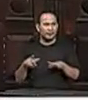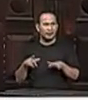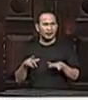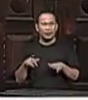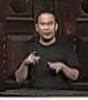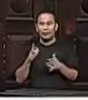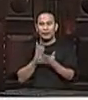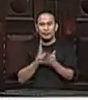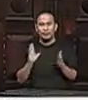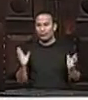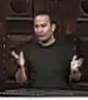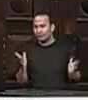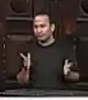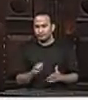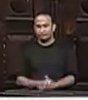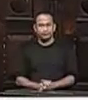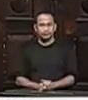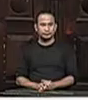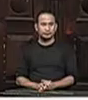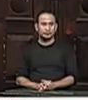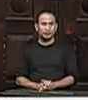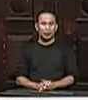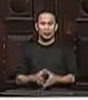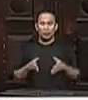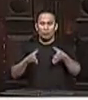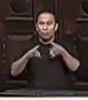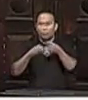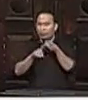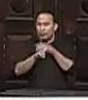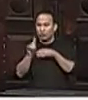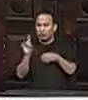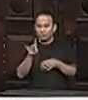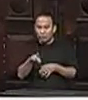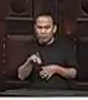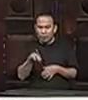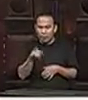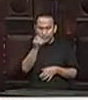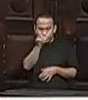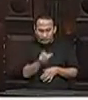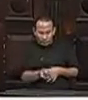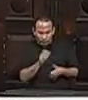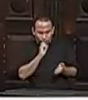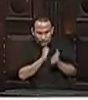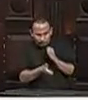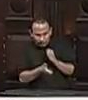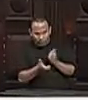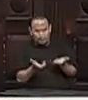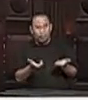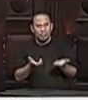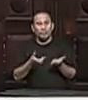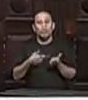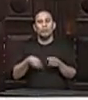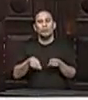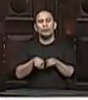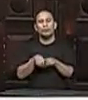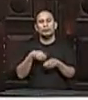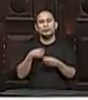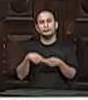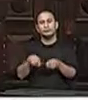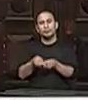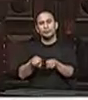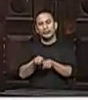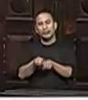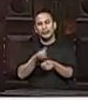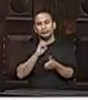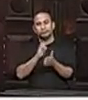praticamente acabou, né? E esses clubes não só formam jogadores para os grandes, como formam